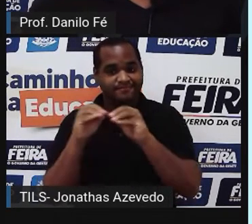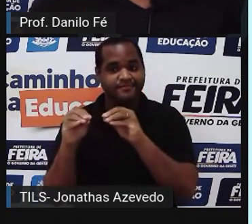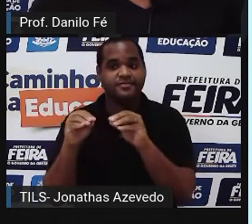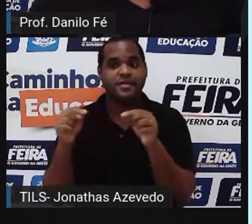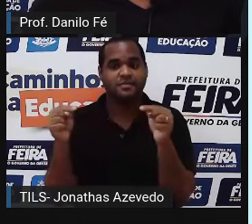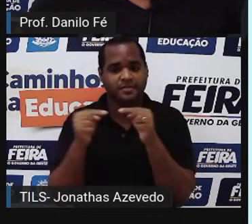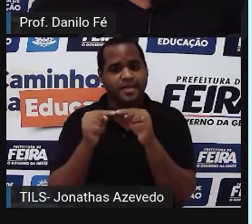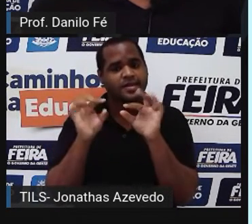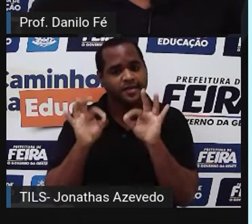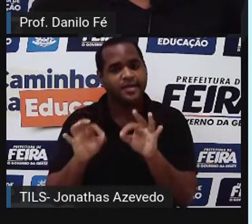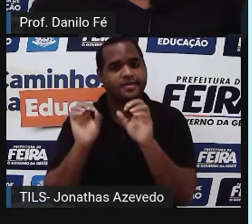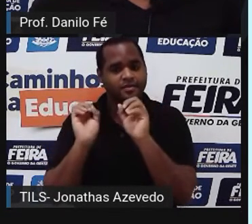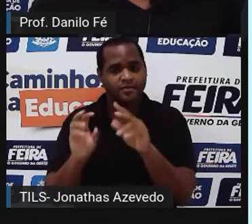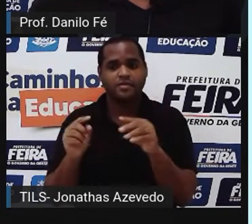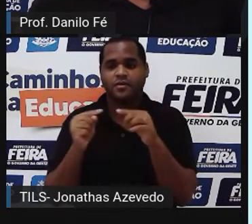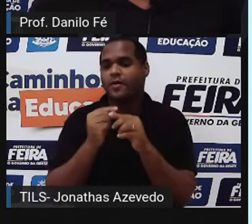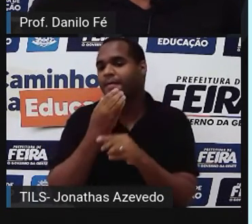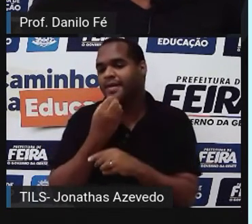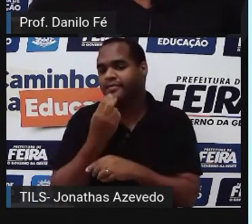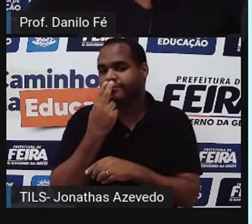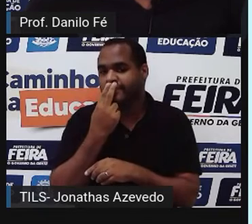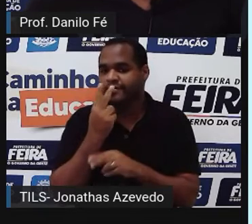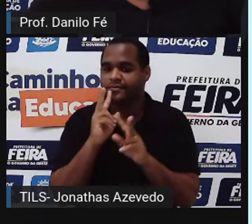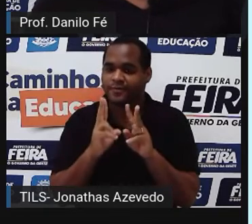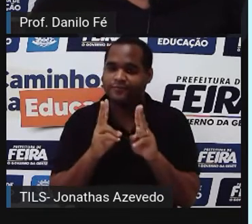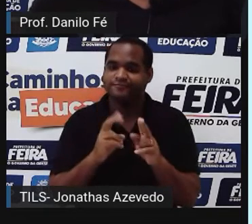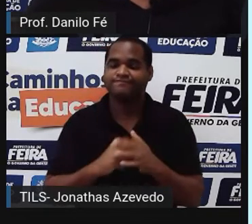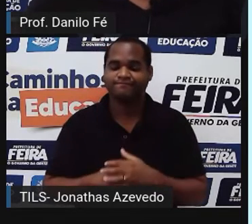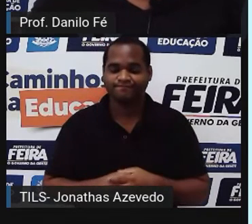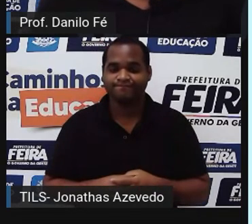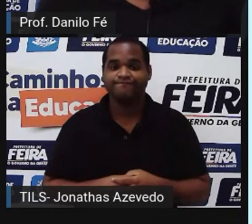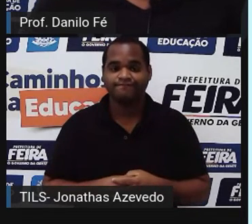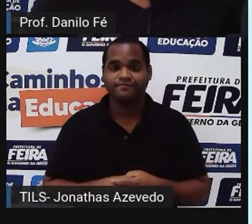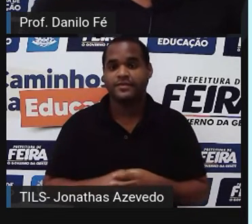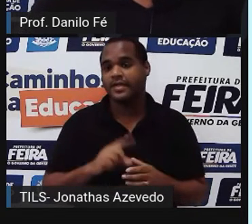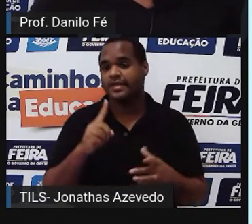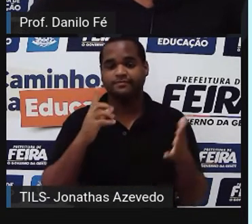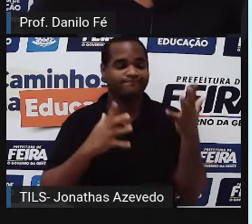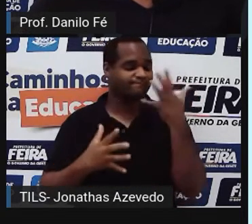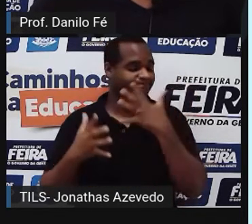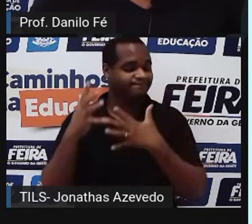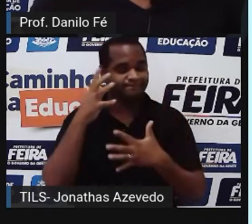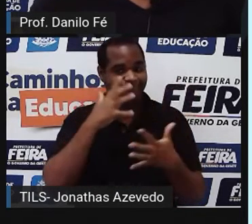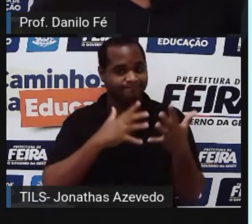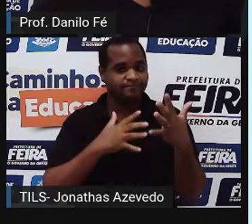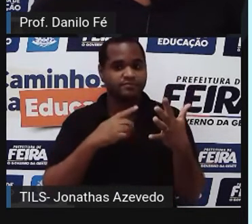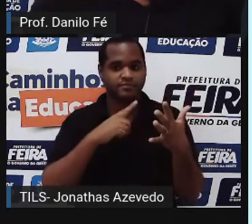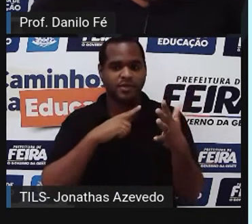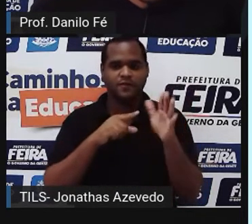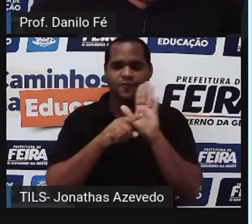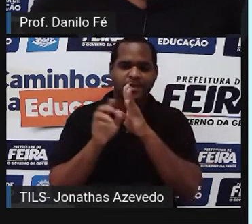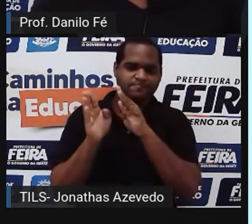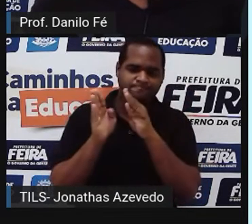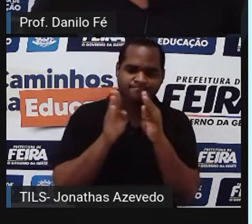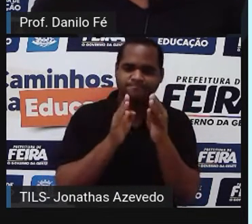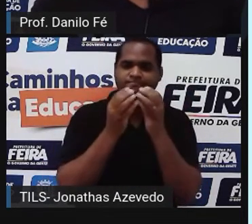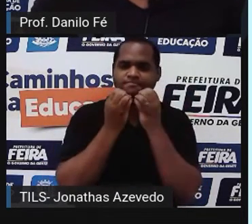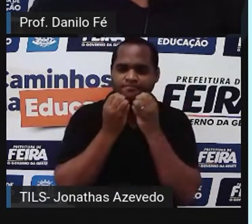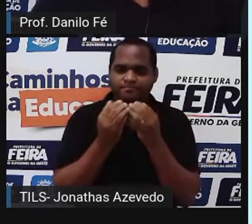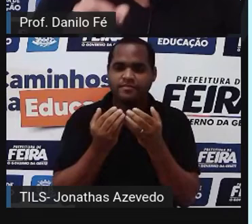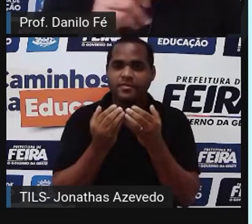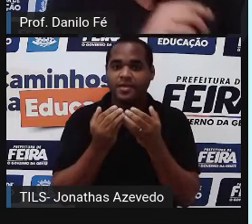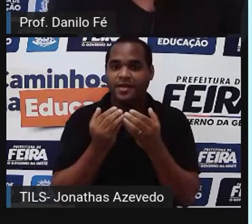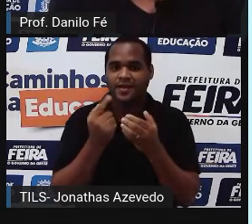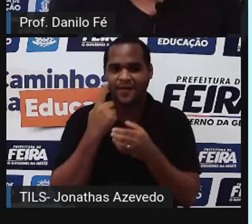menos a situação de Hitler nessa guerra. E ele estava perdido. Tem até um filme bem bacana chamado